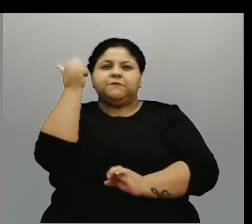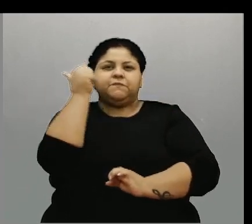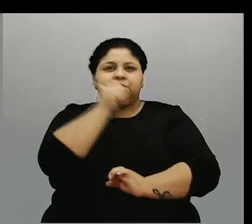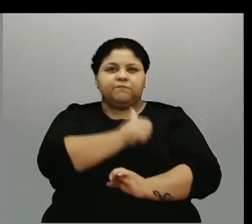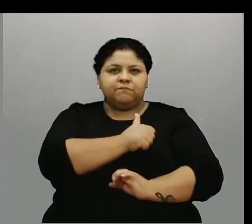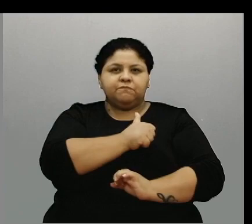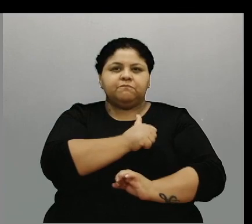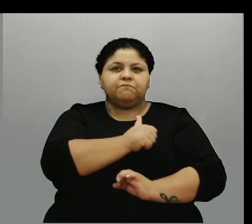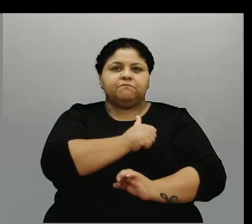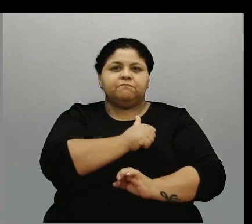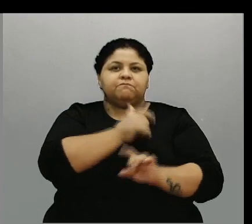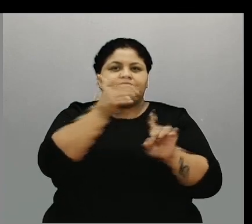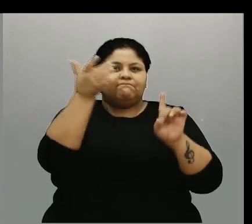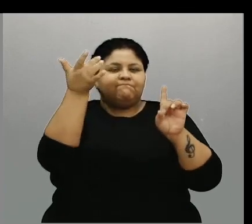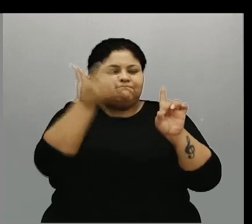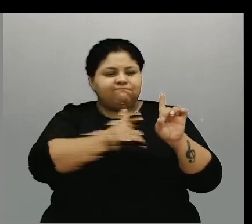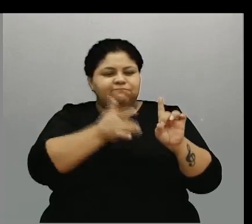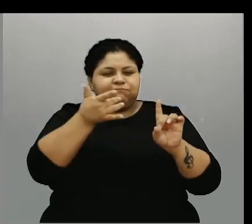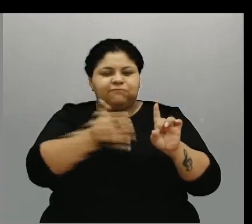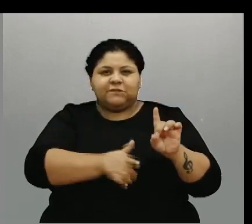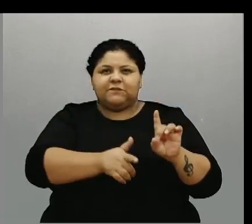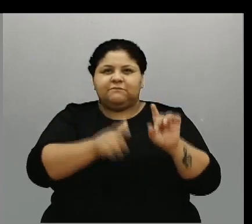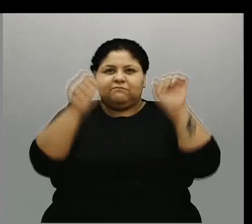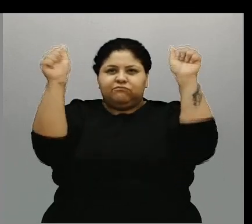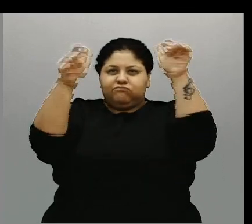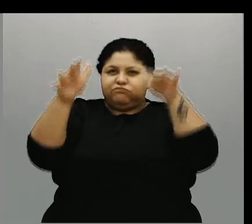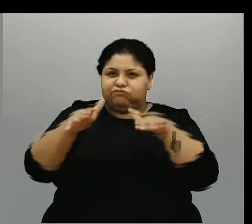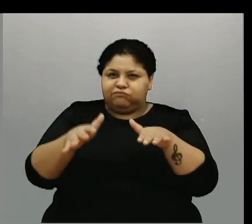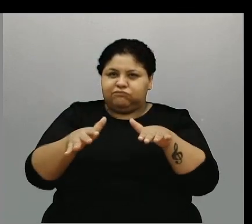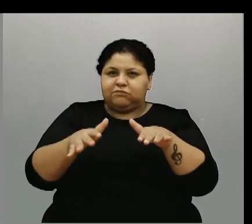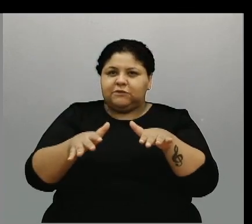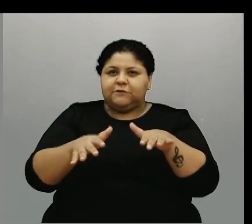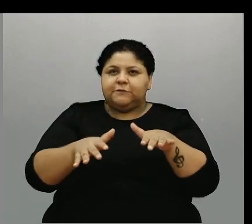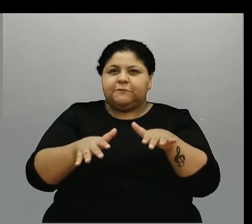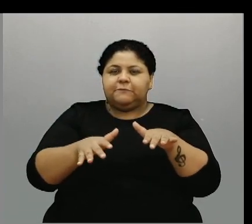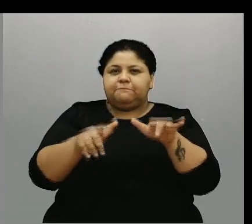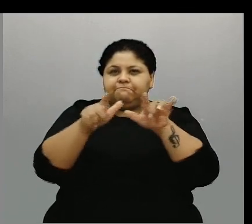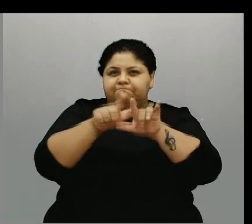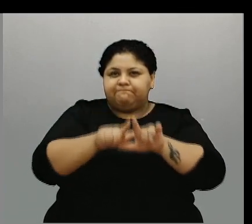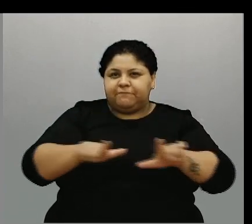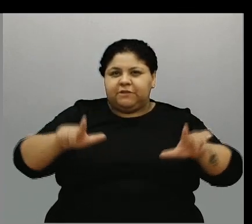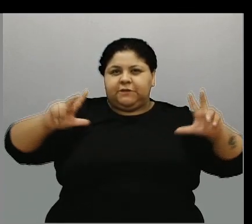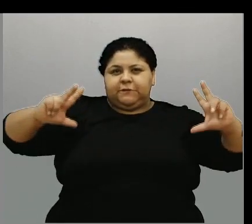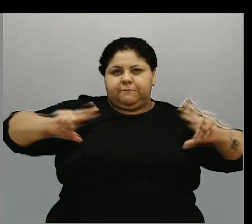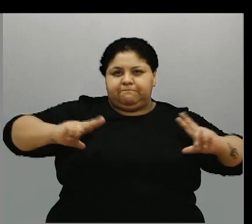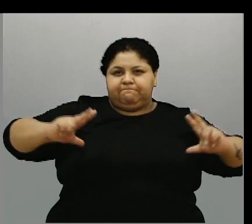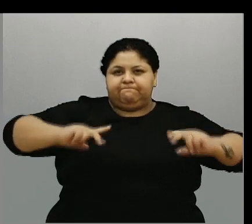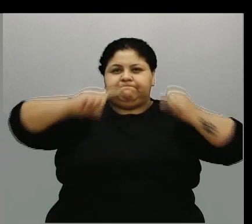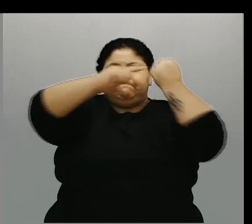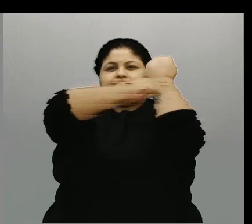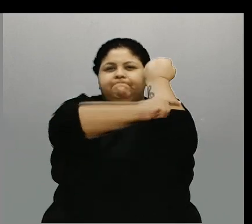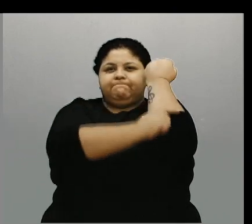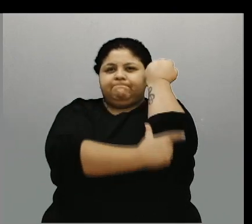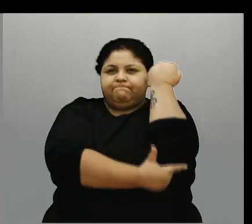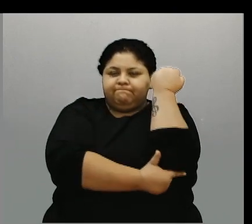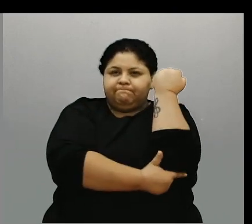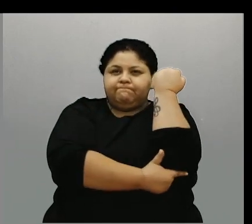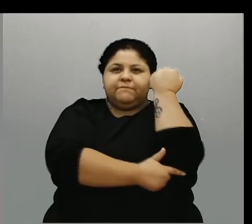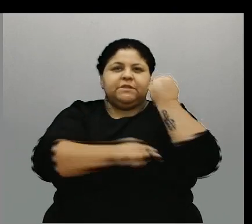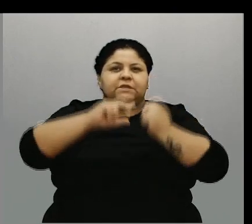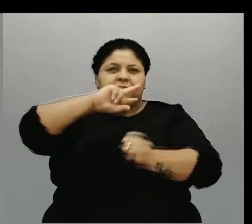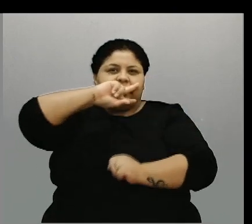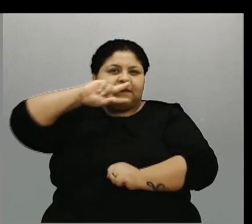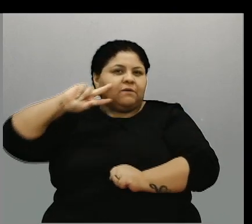mulheres vítimas da enchente. Itens de higiene pessoal, absorventes e roupas